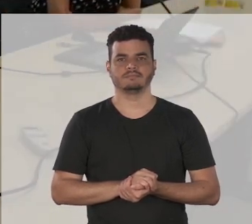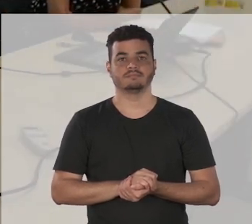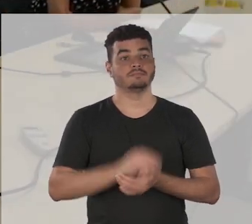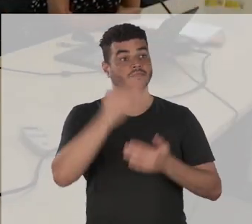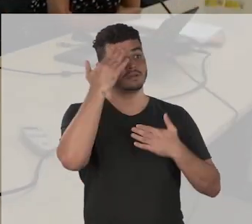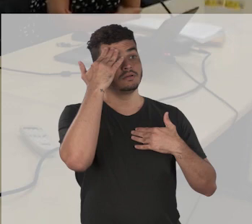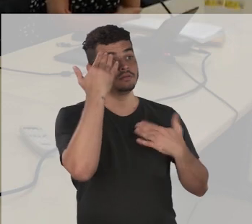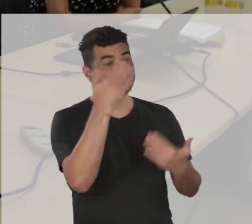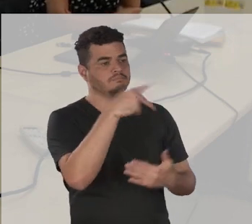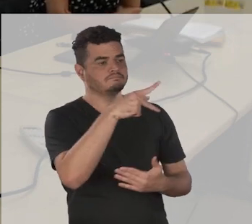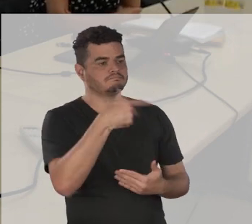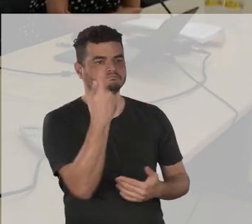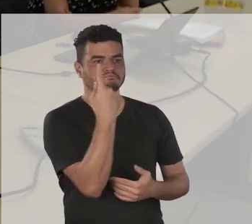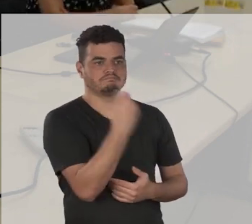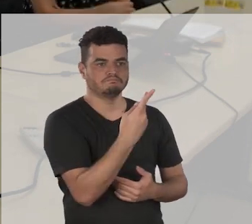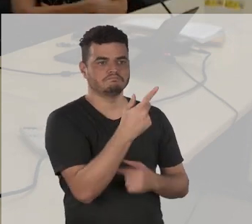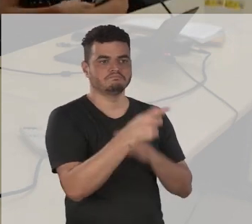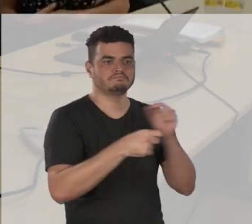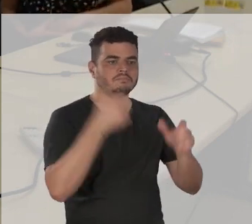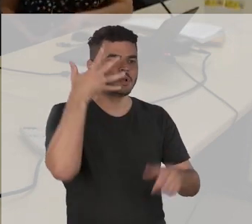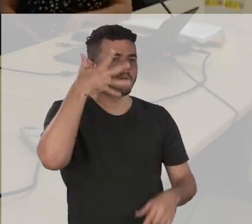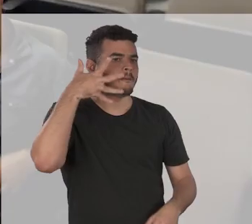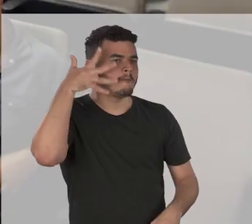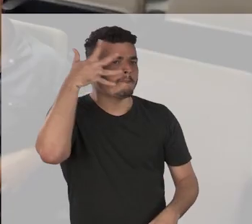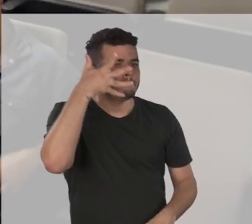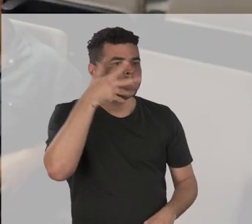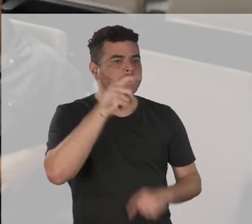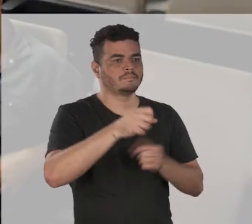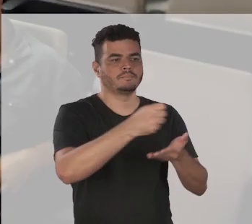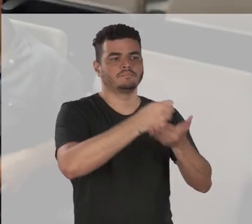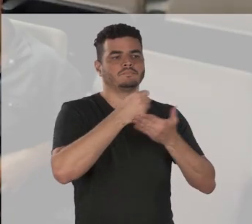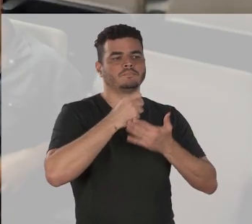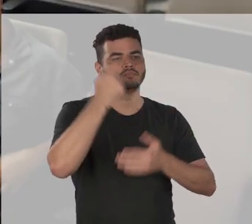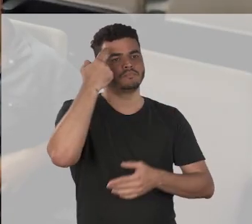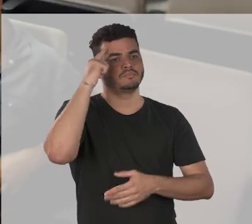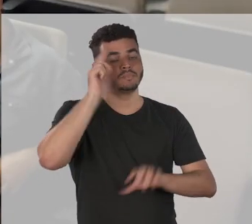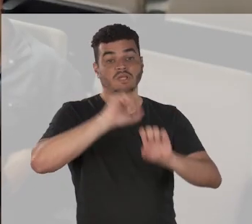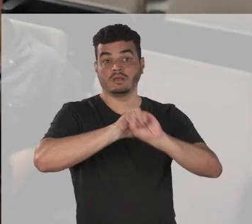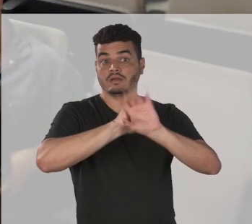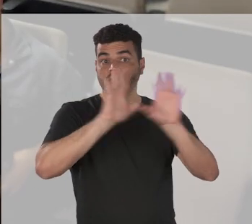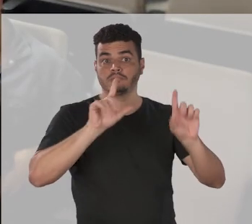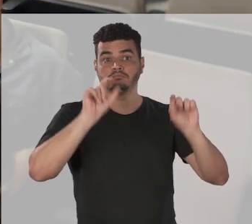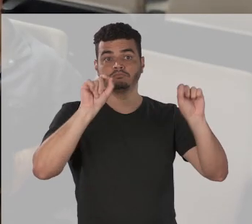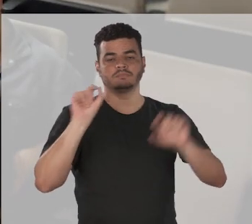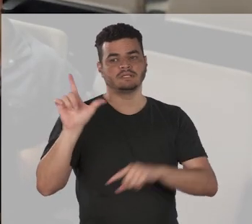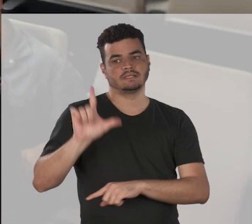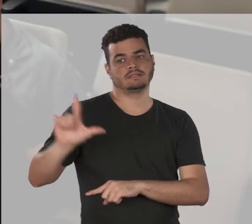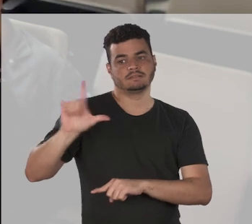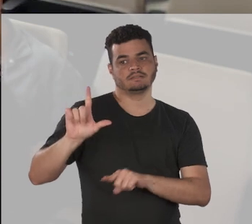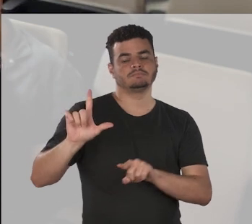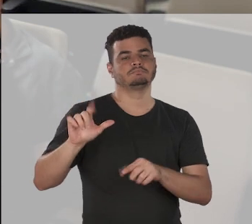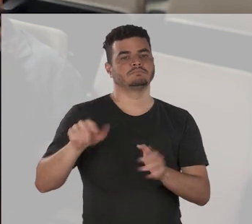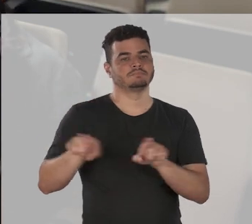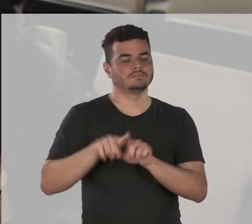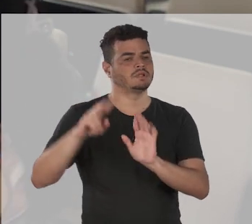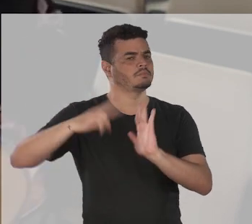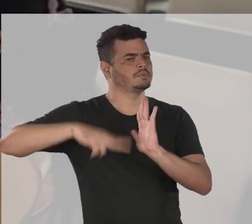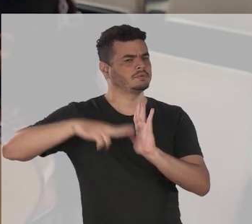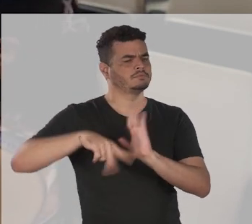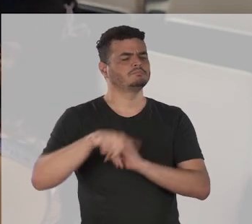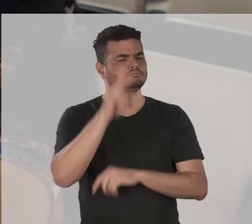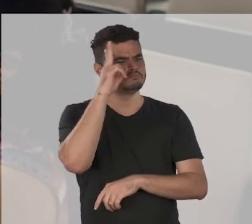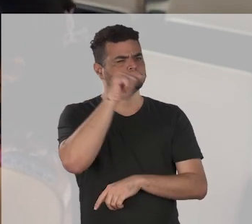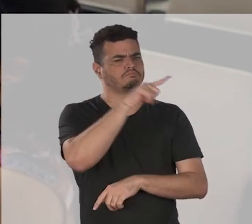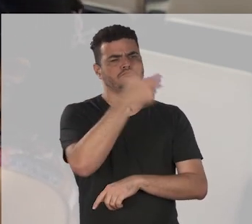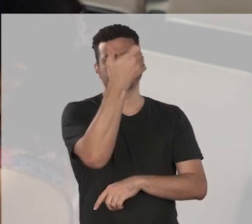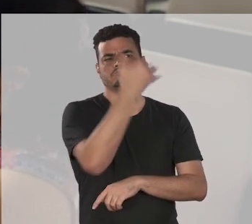Obrigada, Carolina, por toda a sua explanação, nos ajudando a refletir um pouco sobre a leitura e sobre a literatura. Você colocou aí